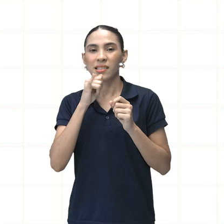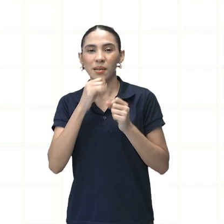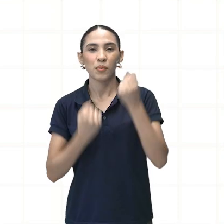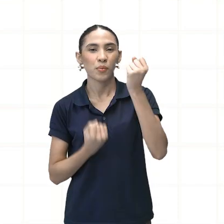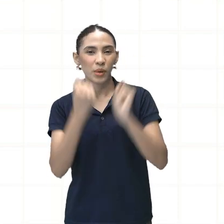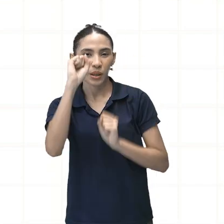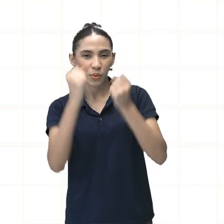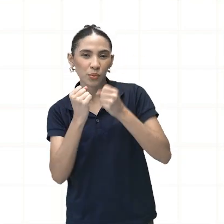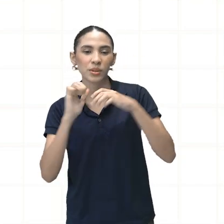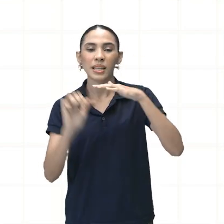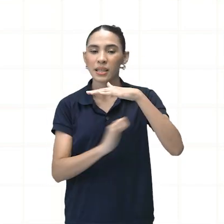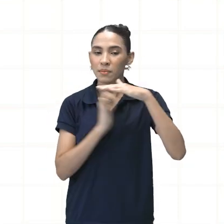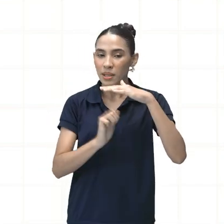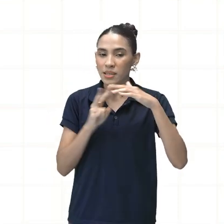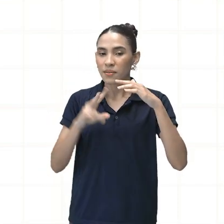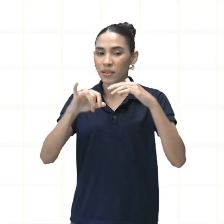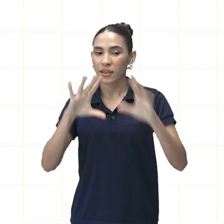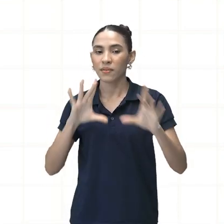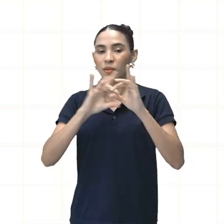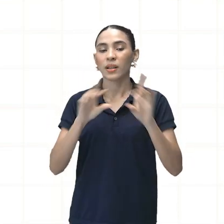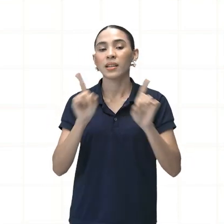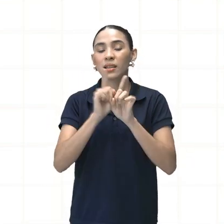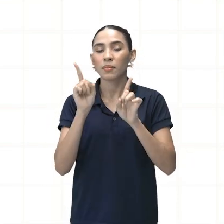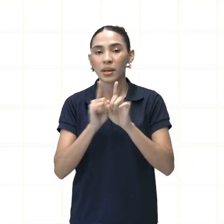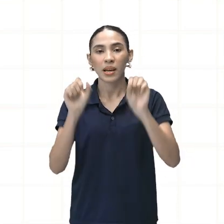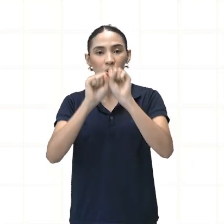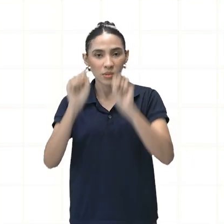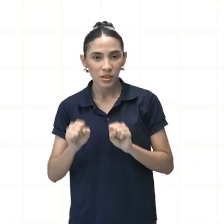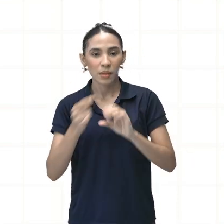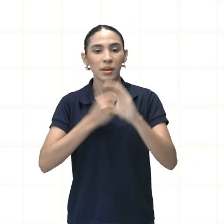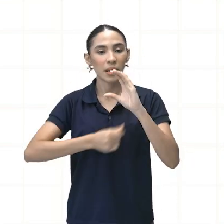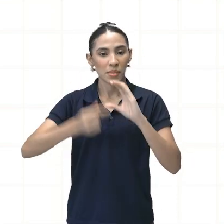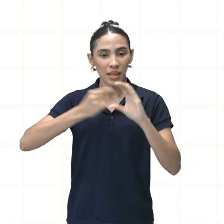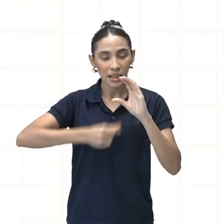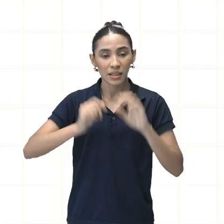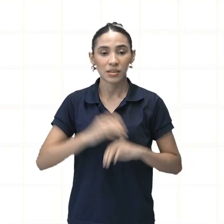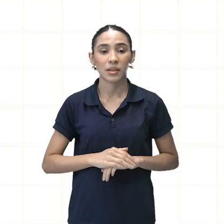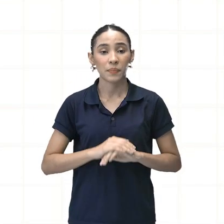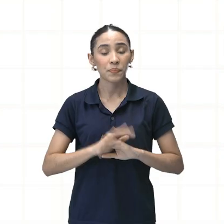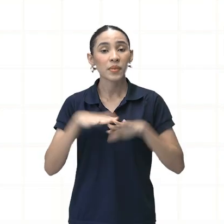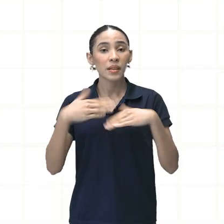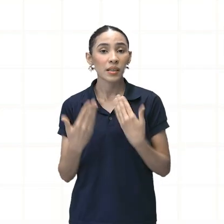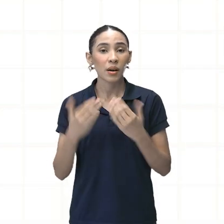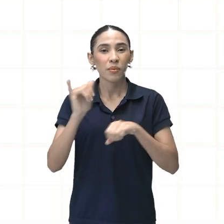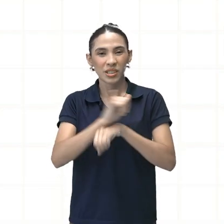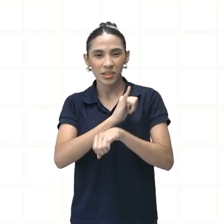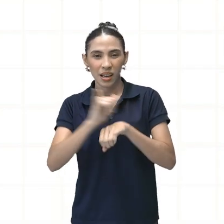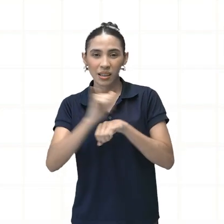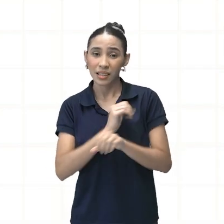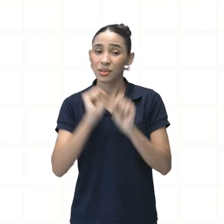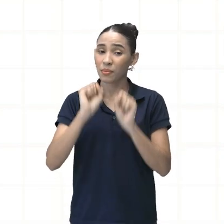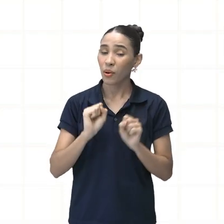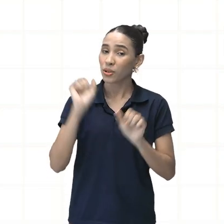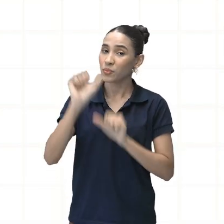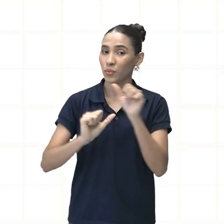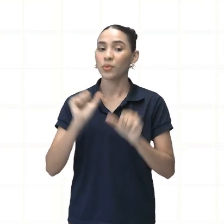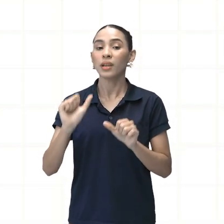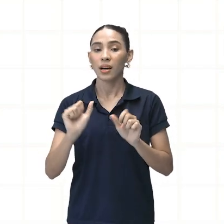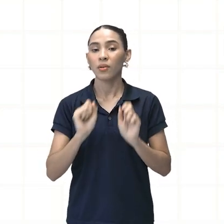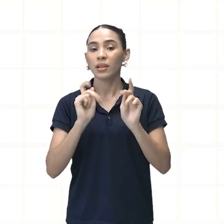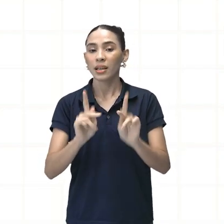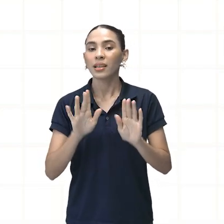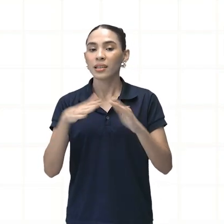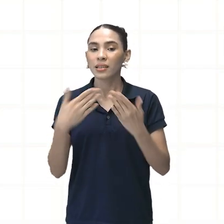de empresa, vai estar vinculada aí também ao sistema capitalista. Esses meios, gente, eles podem variar, tá certo?